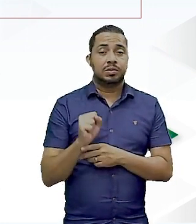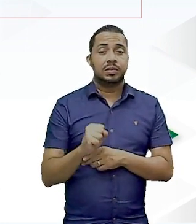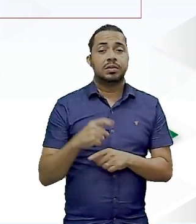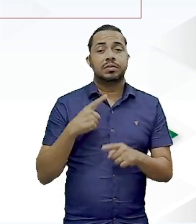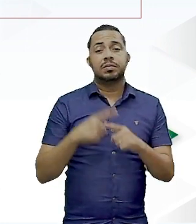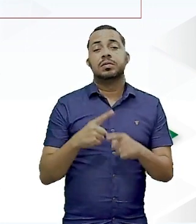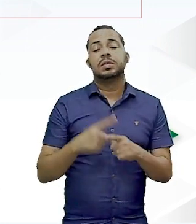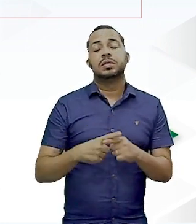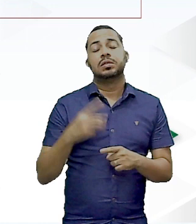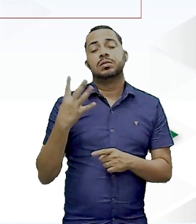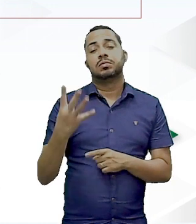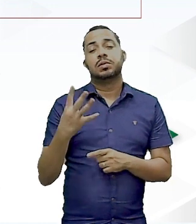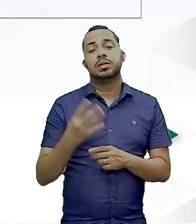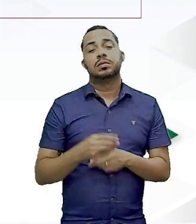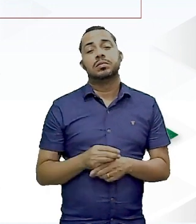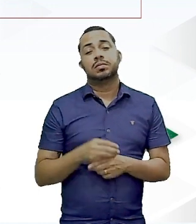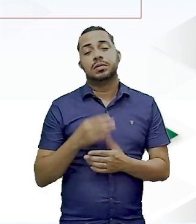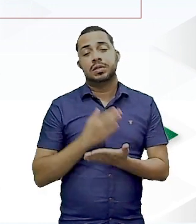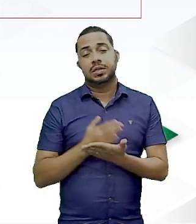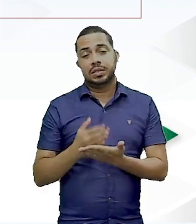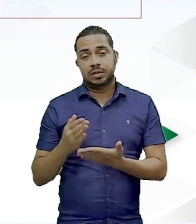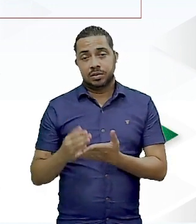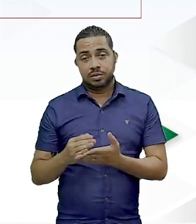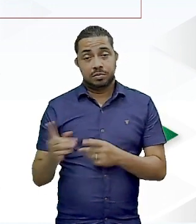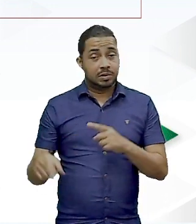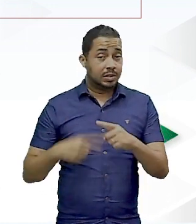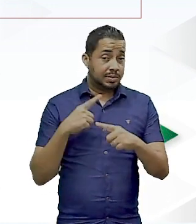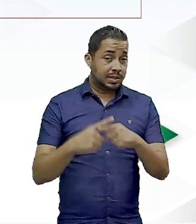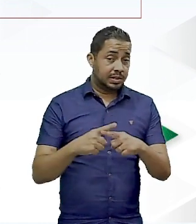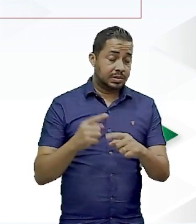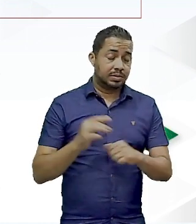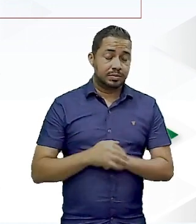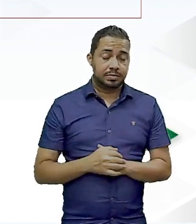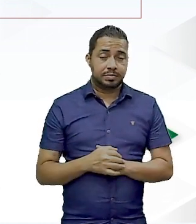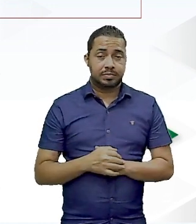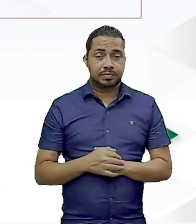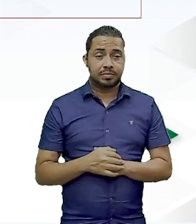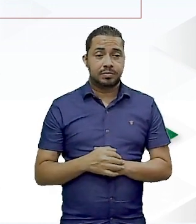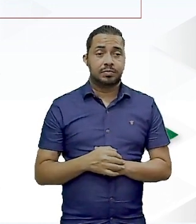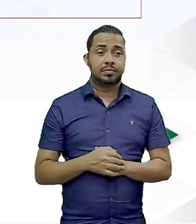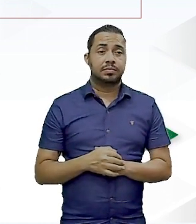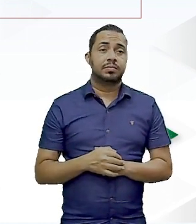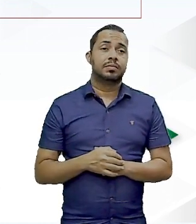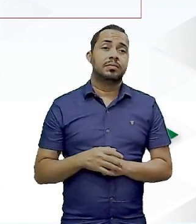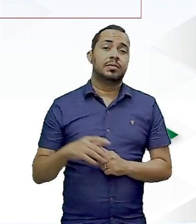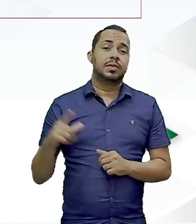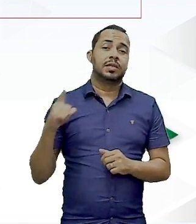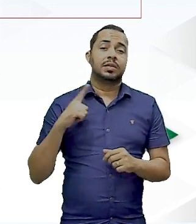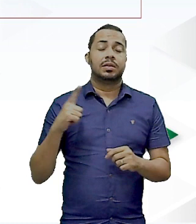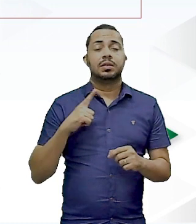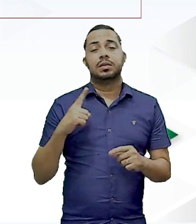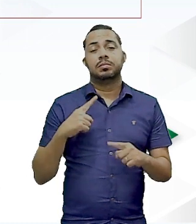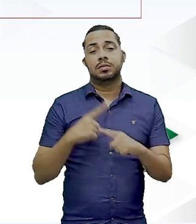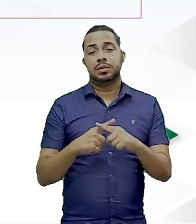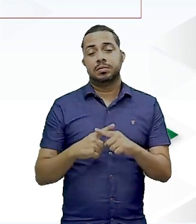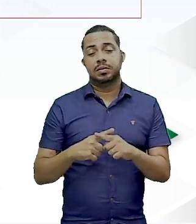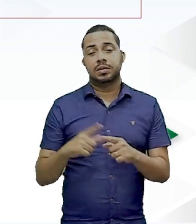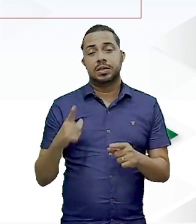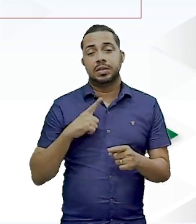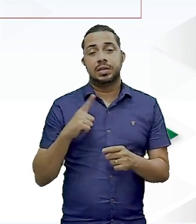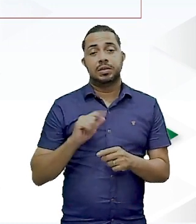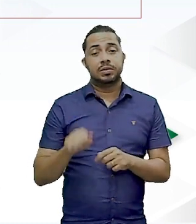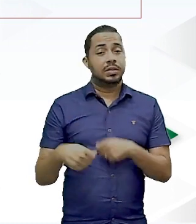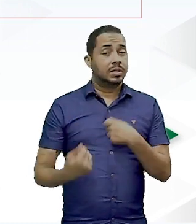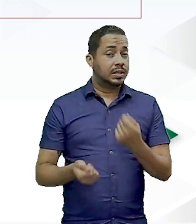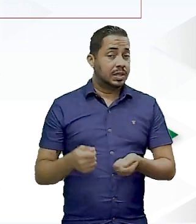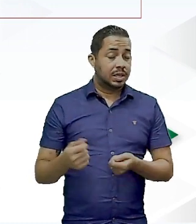vezes 4 terços. Vamos multiplicar? Vamos lá. Na multiplicação, faz o jogo de sinal, tá bom?